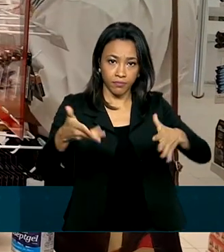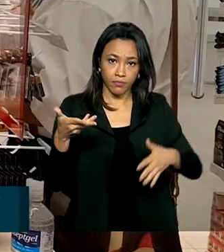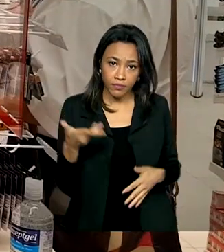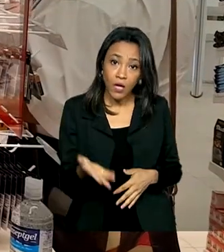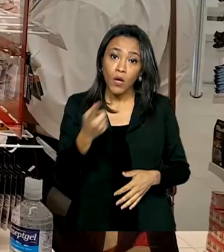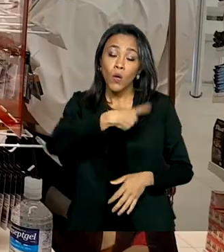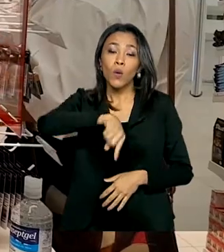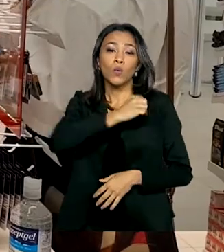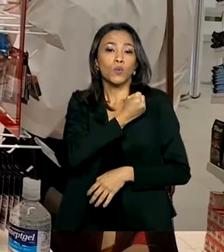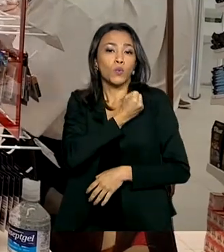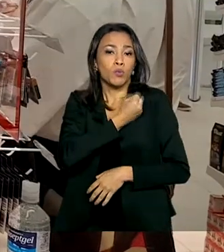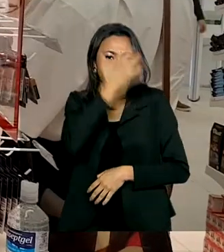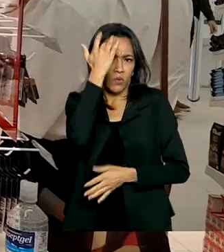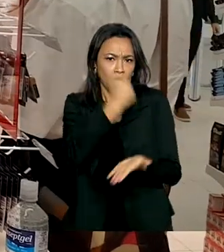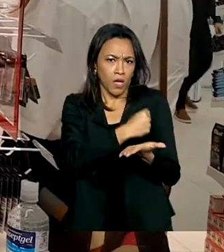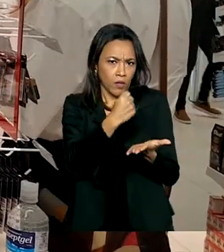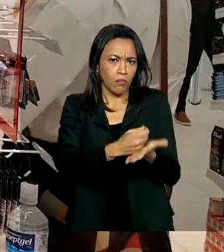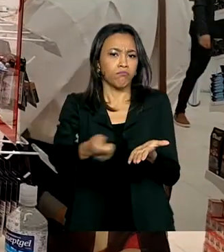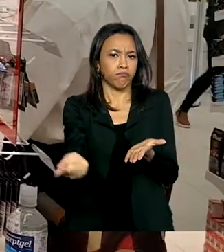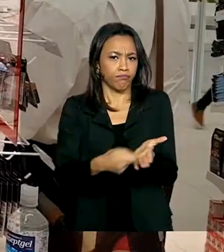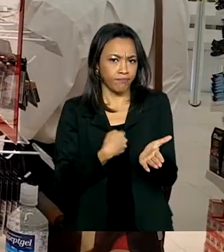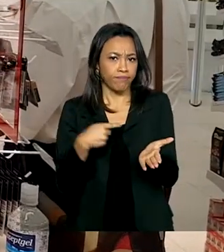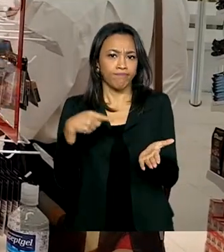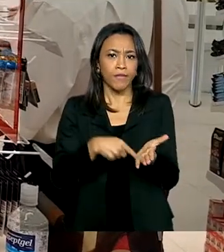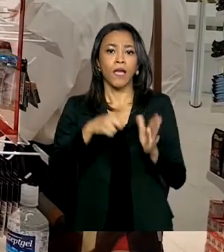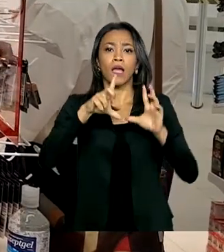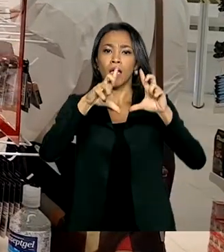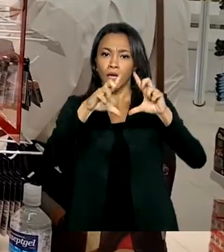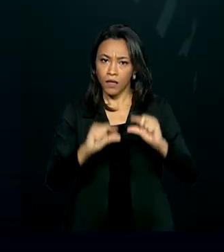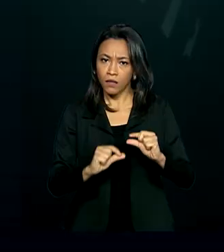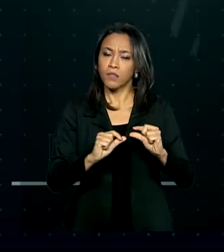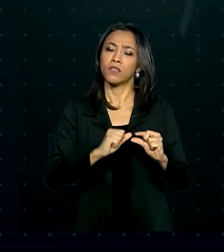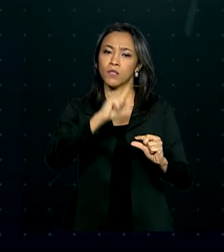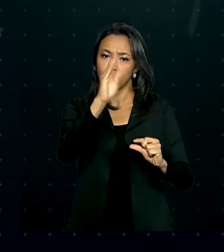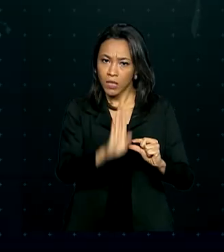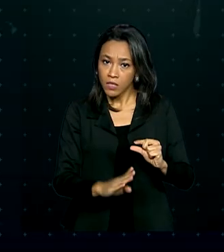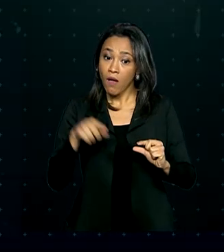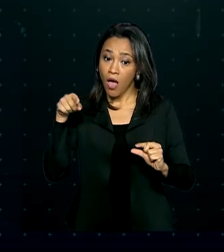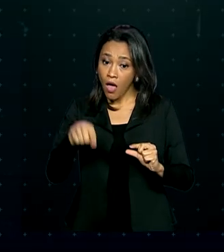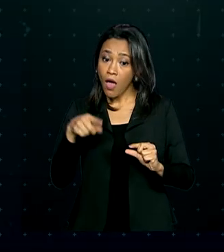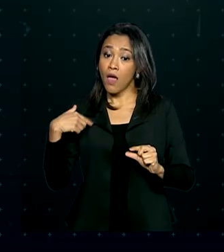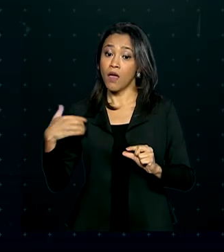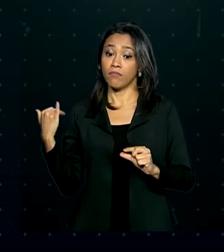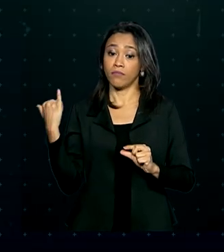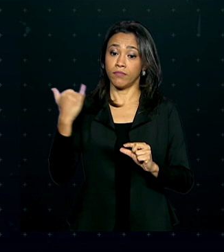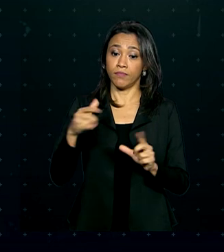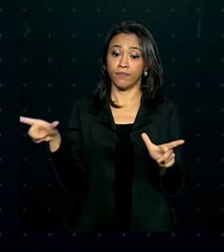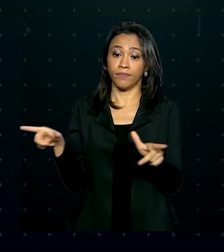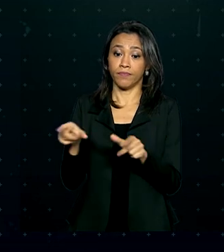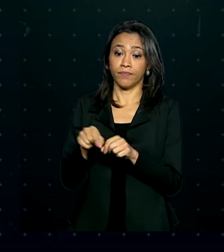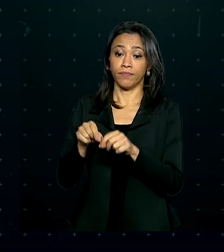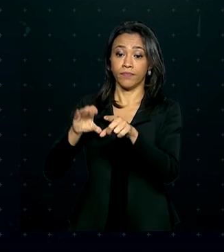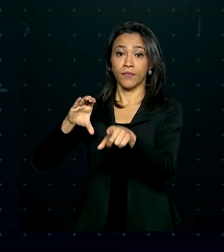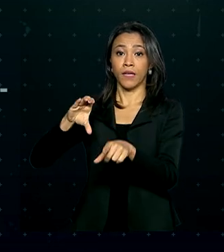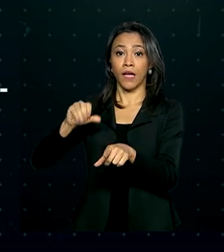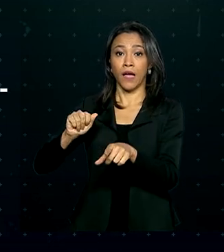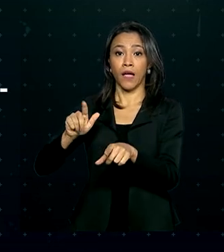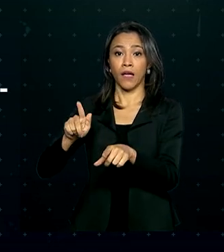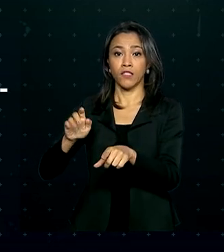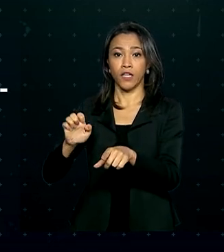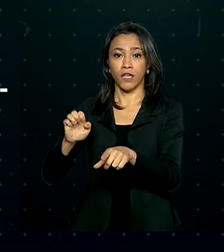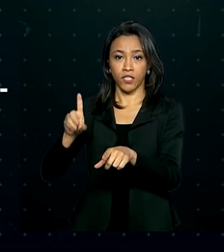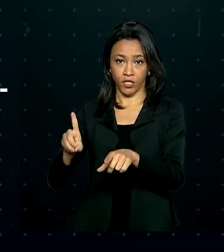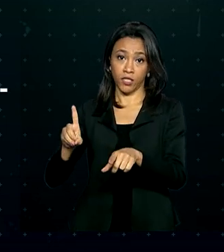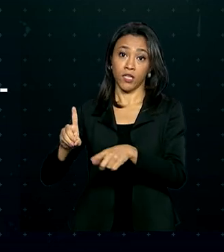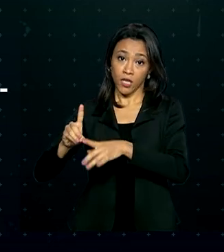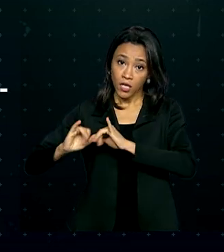pessoas com empregos formais de carteira assinada caiu no Brasil. Dados do Cadastro Geral de Empregados e Desempregados, Caged,